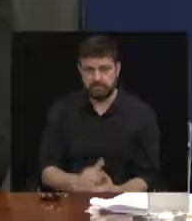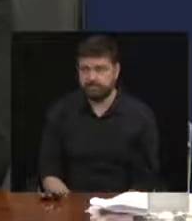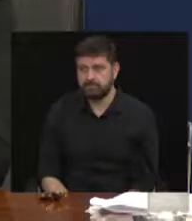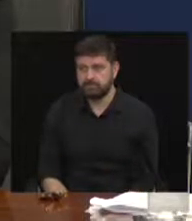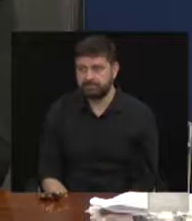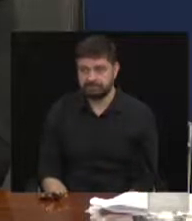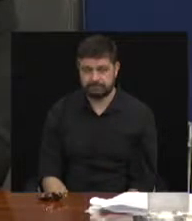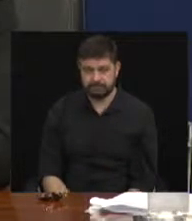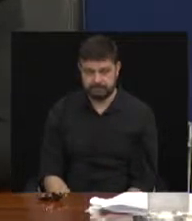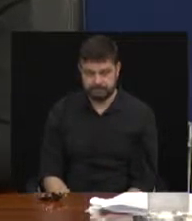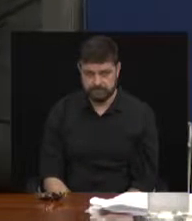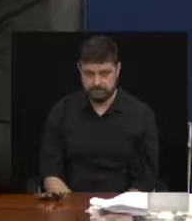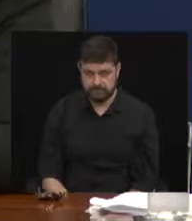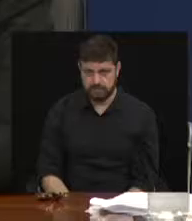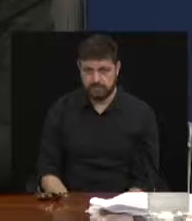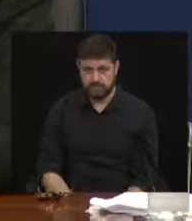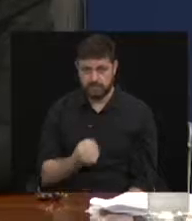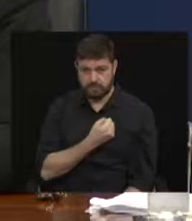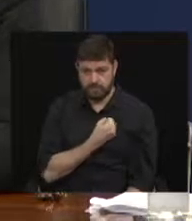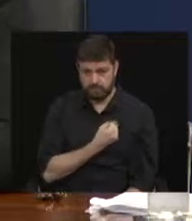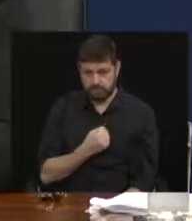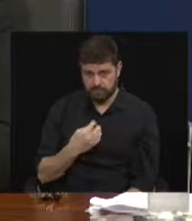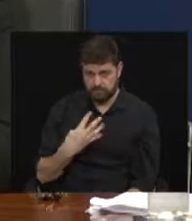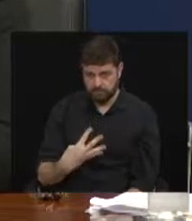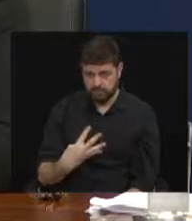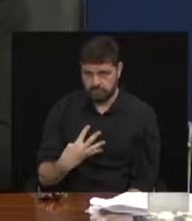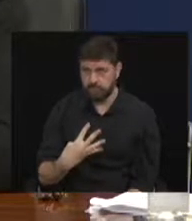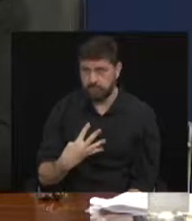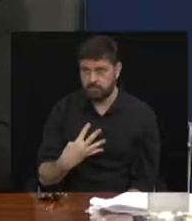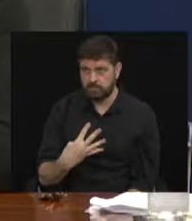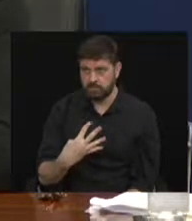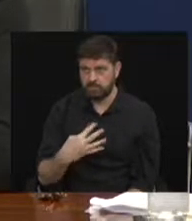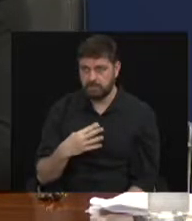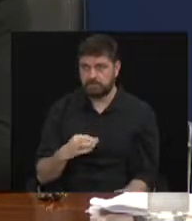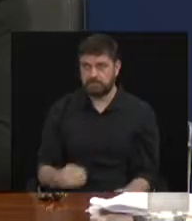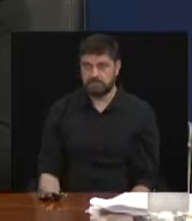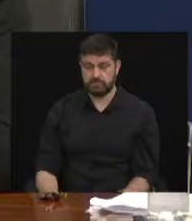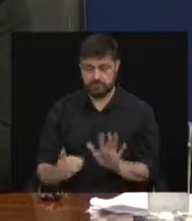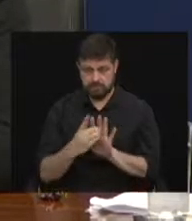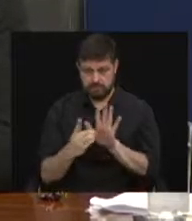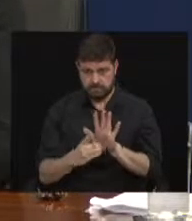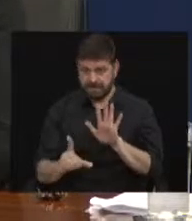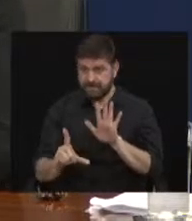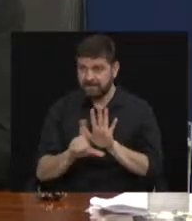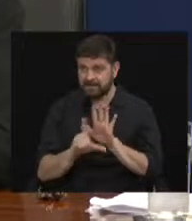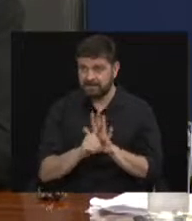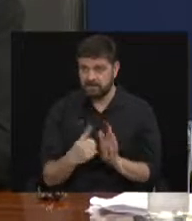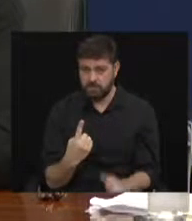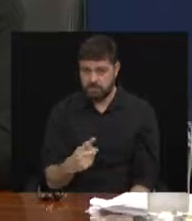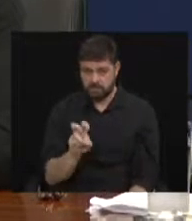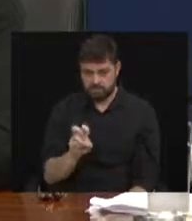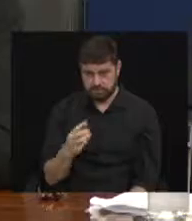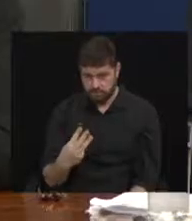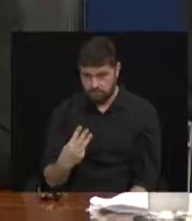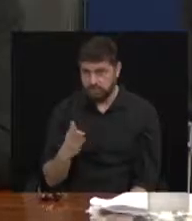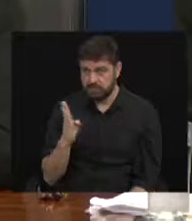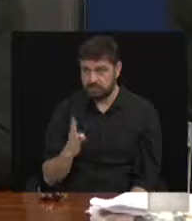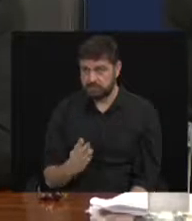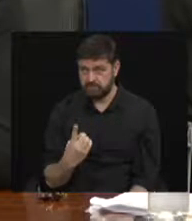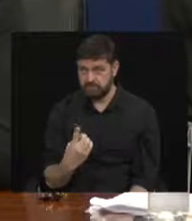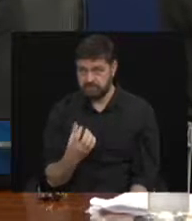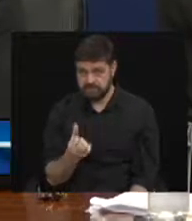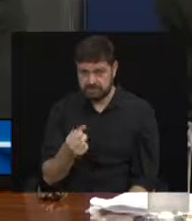Jorge Schneider tem a tribuna para exarar o parecer. Senhor presidente, a comissão reunida exara parecer favorável ao projeto e à emenda. Com